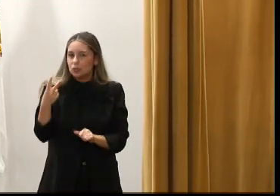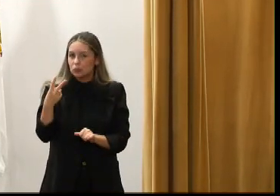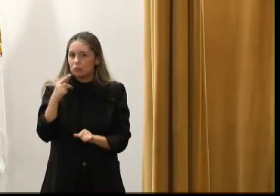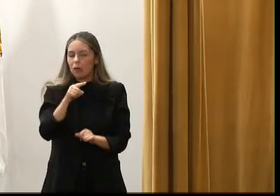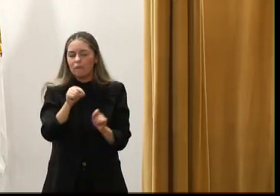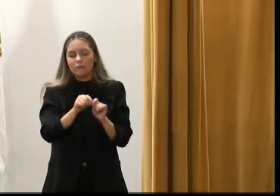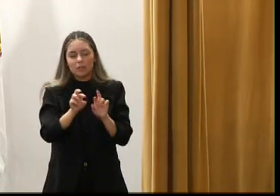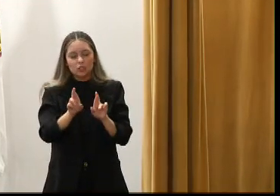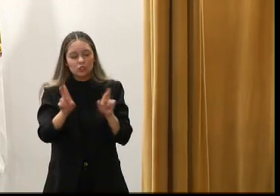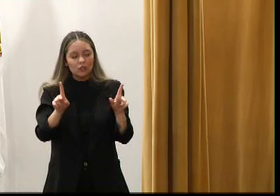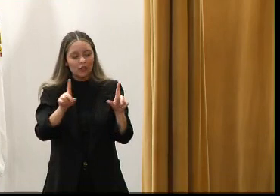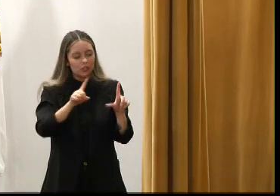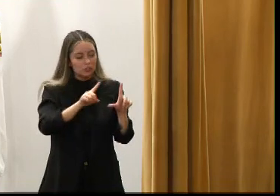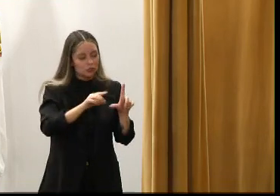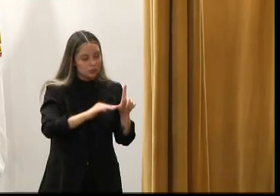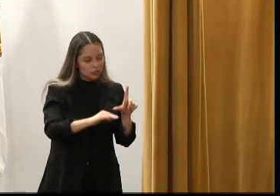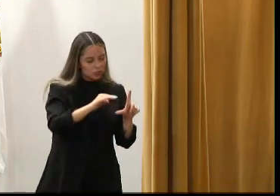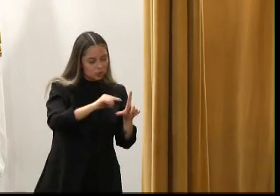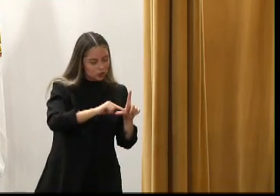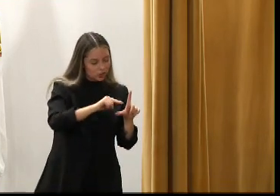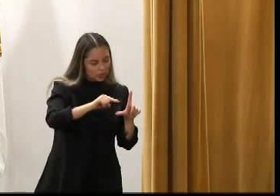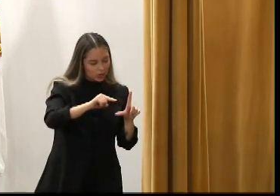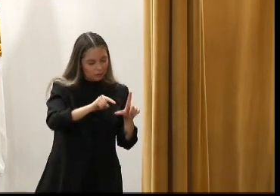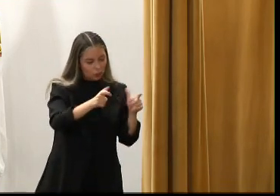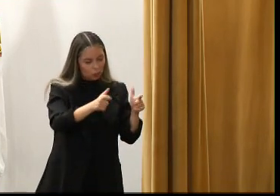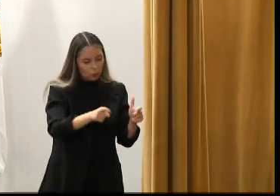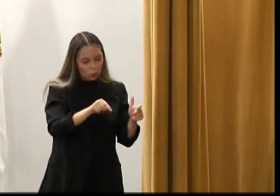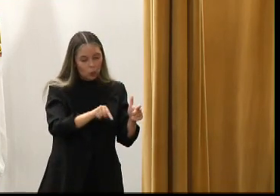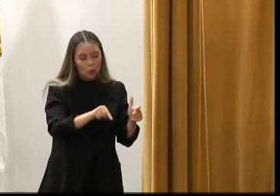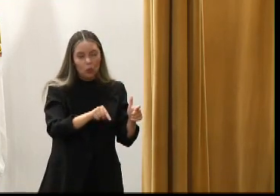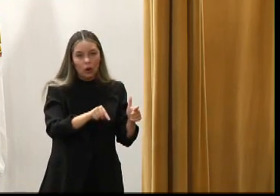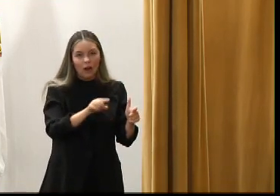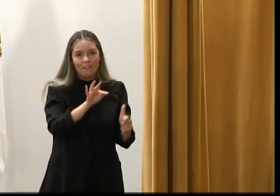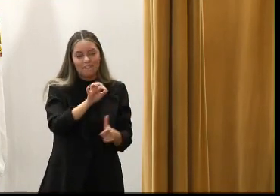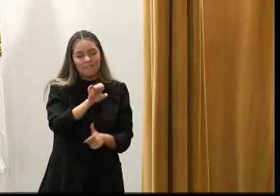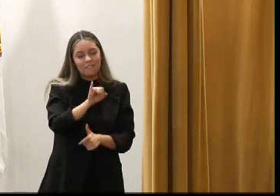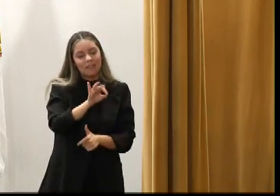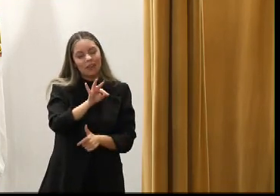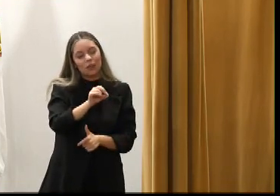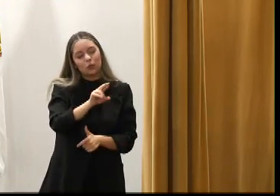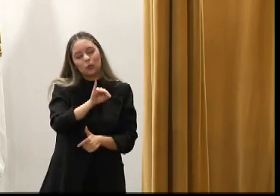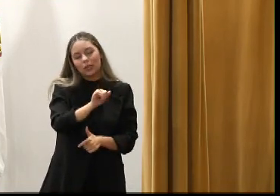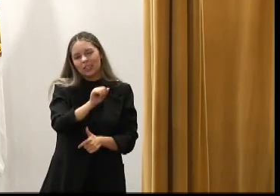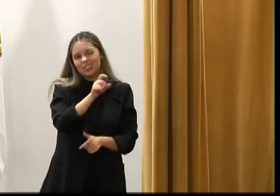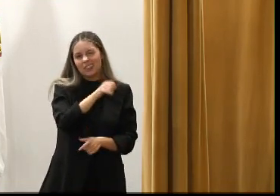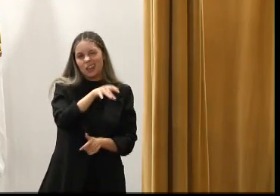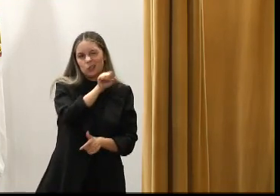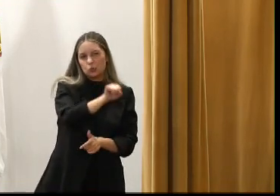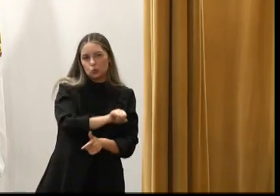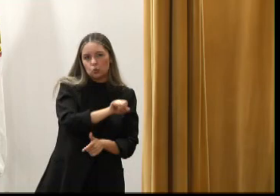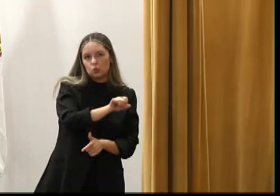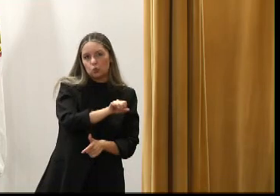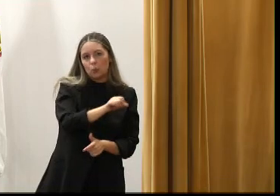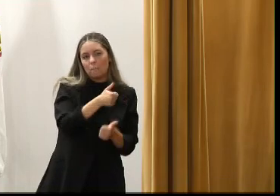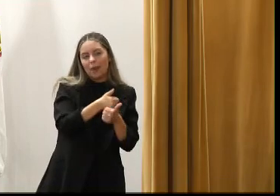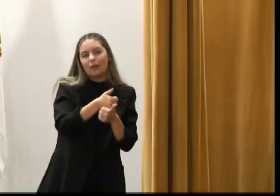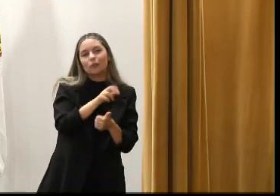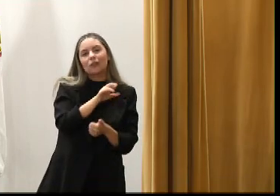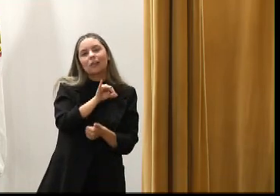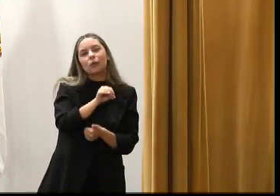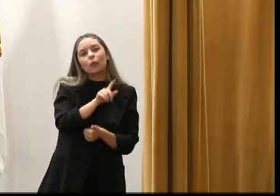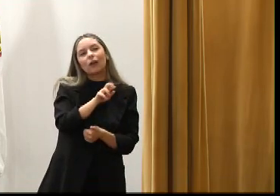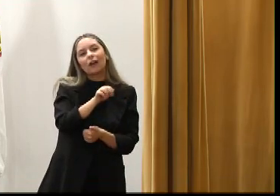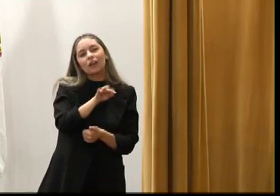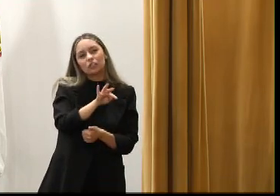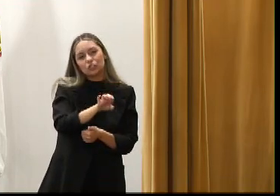a diferença de nível entre um ponto localizado na feitoria, lá no sul da Lagoa dos Patos, próximo de Rio Grande, e